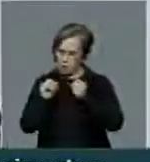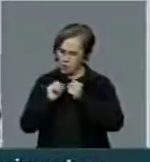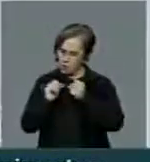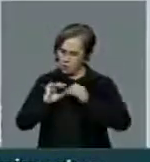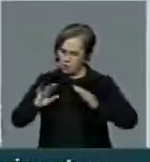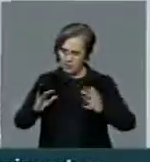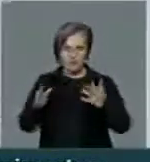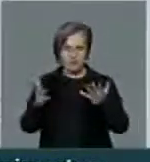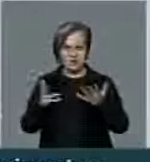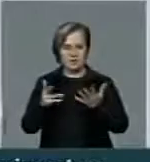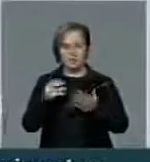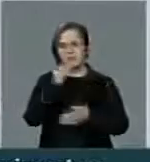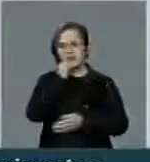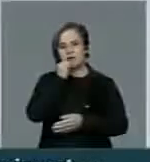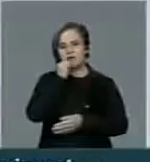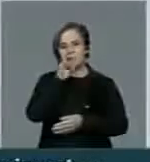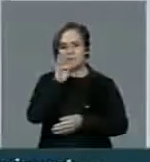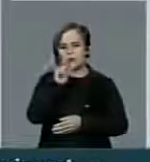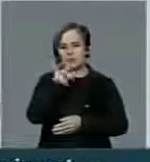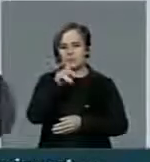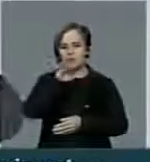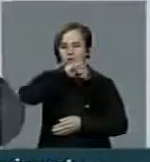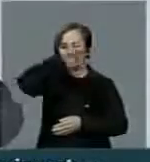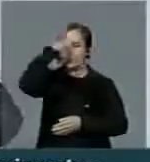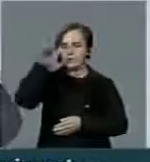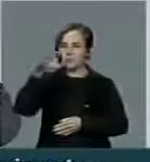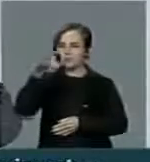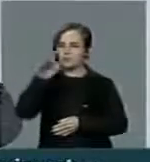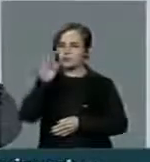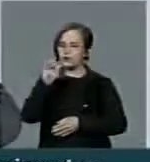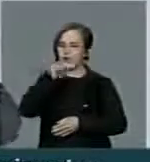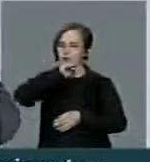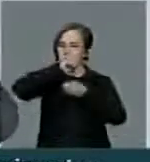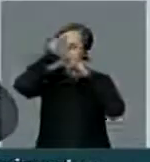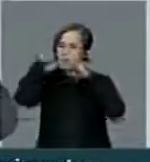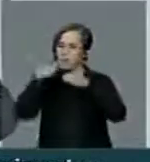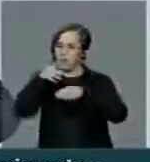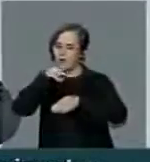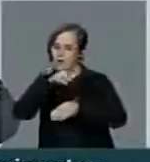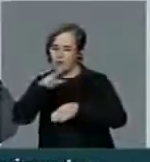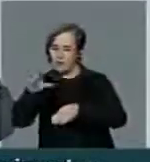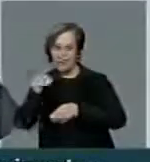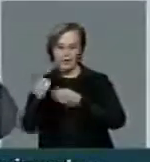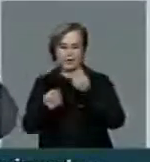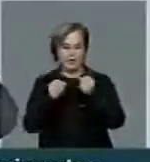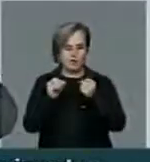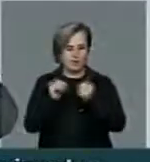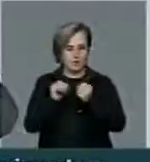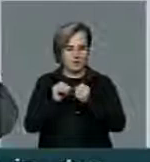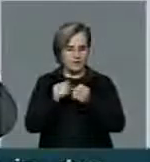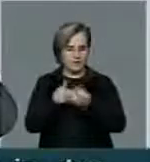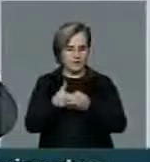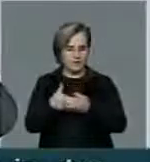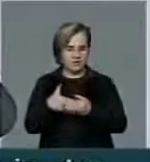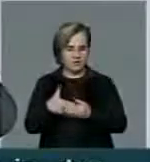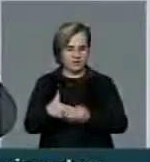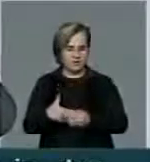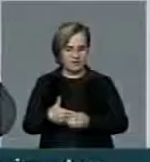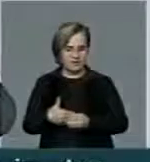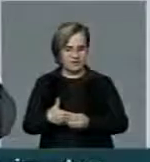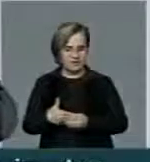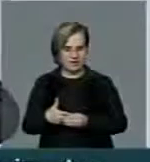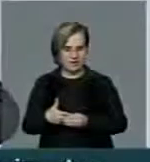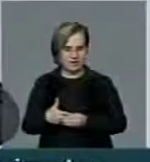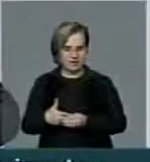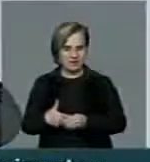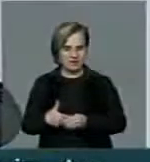Então, topo de morro, como é que eu resolvo o problema das... Posso falar? O ministro falou aqui que o